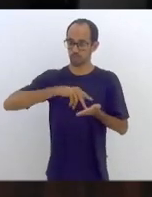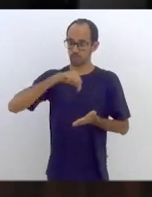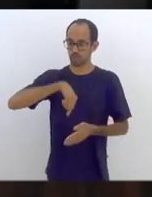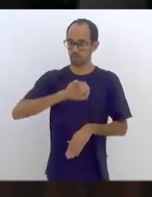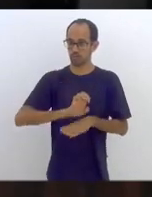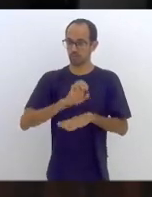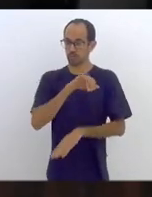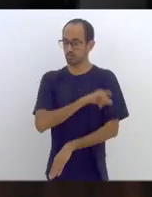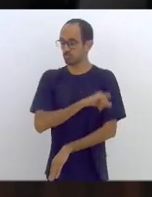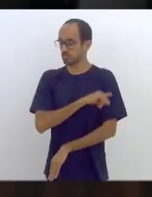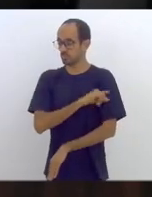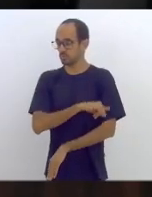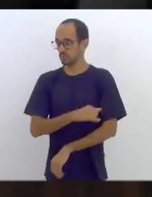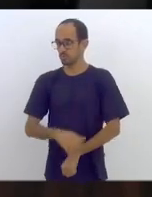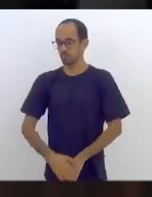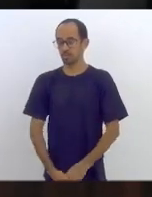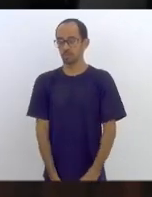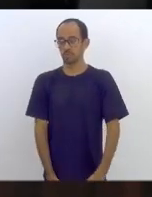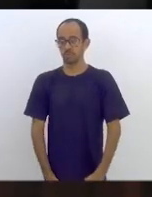Janeiro.